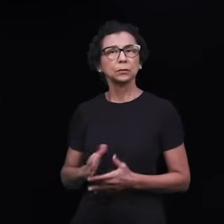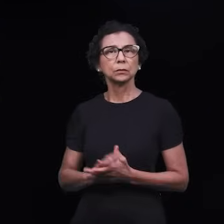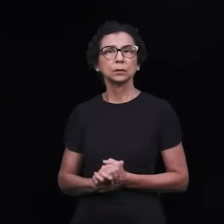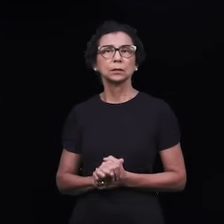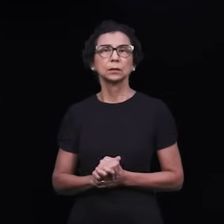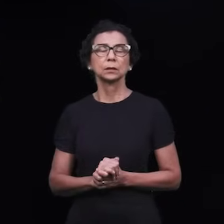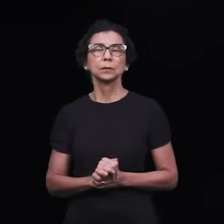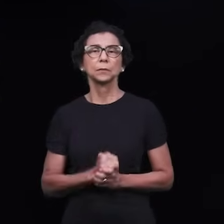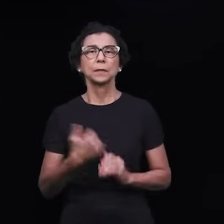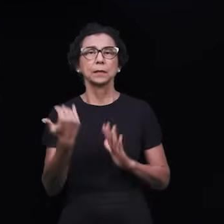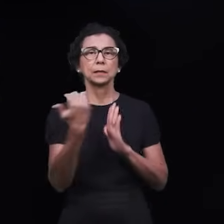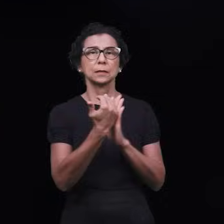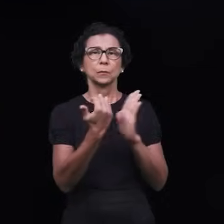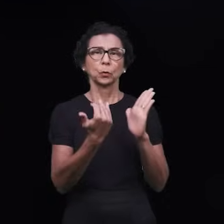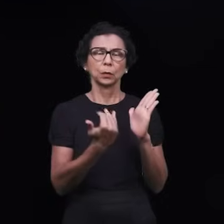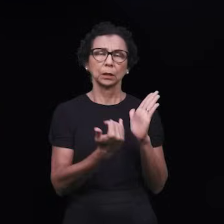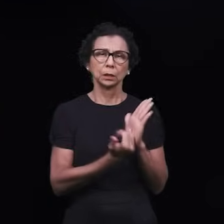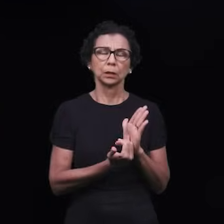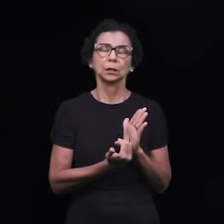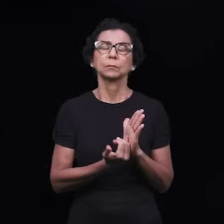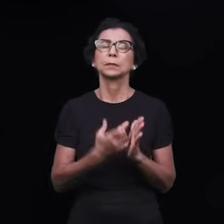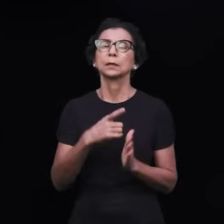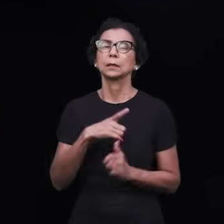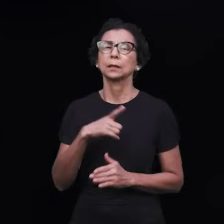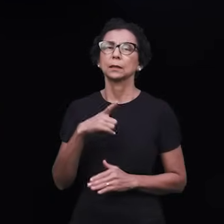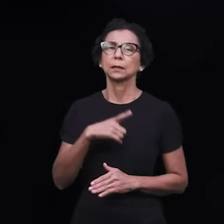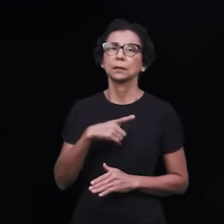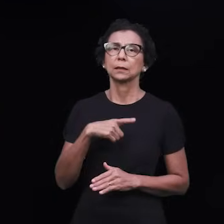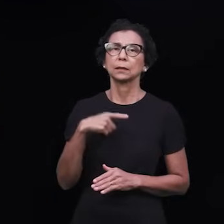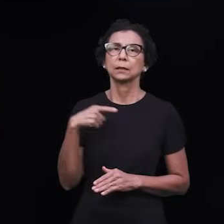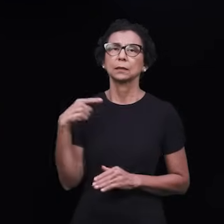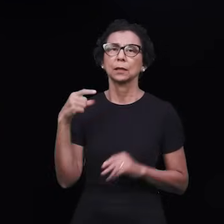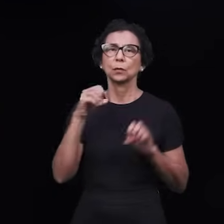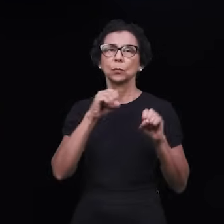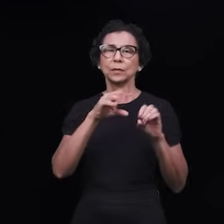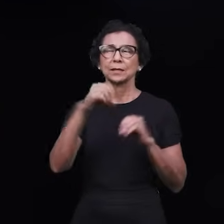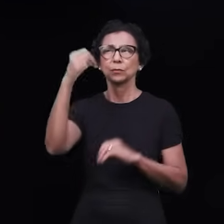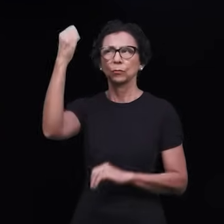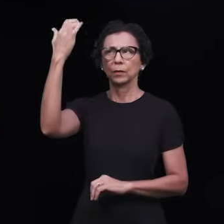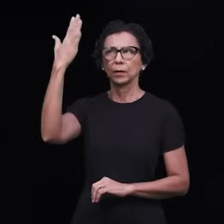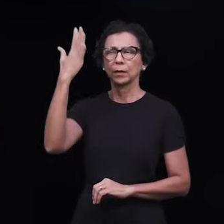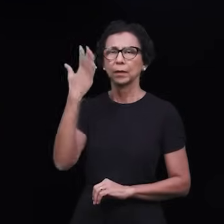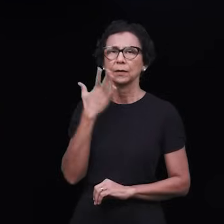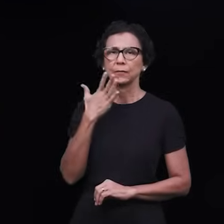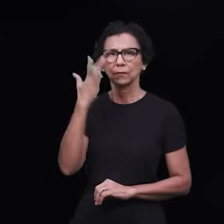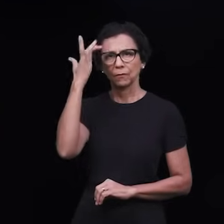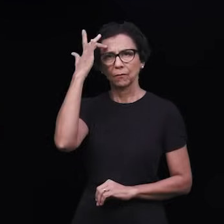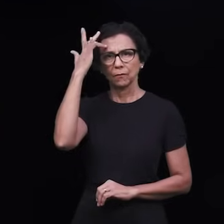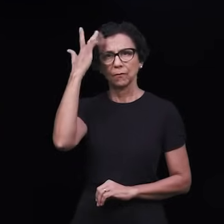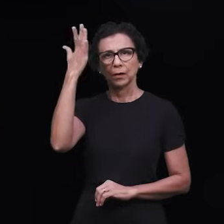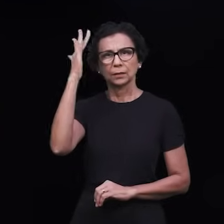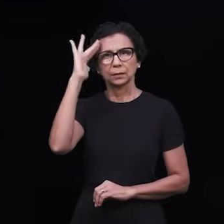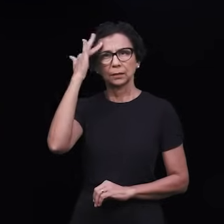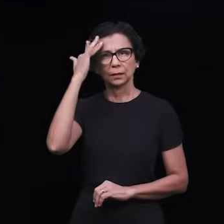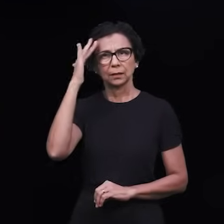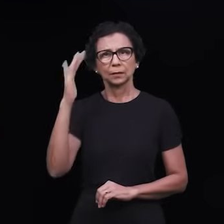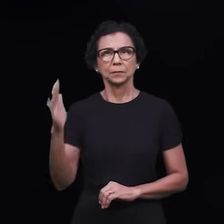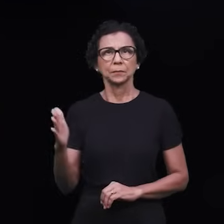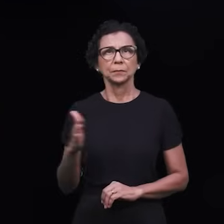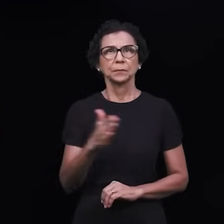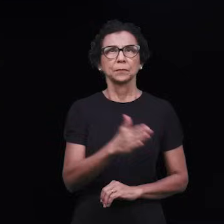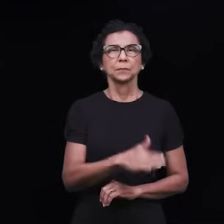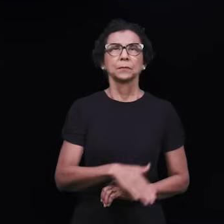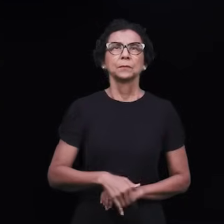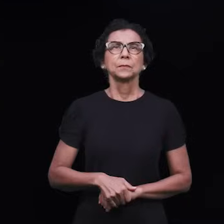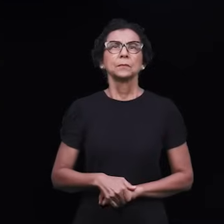programa tem transmitido a palavra revelada para o nosso entendimento. Amém, meus queridos? A paz do Senhor Jesus.